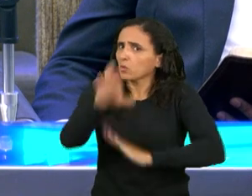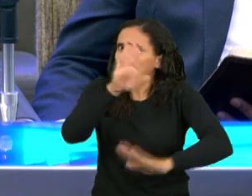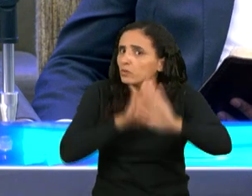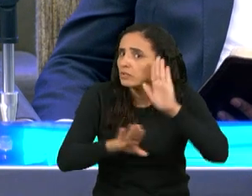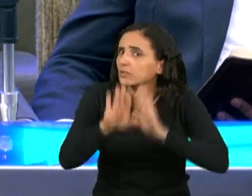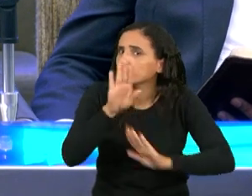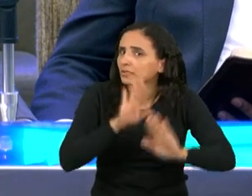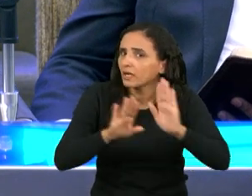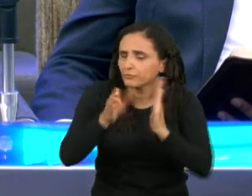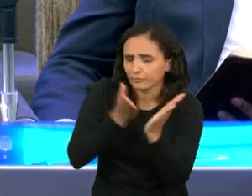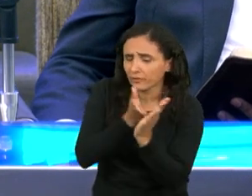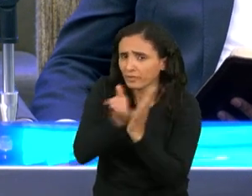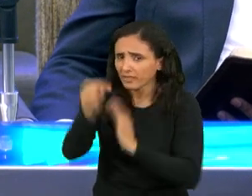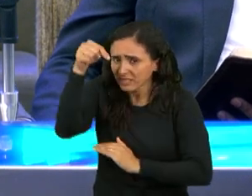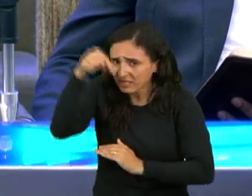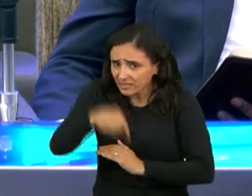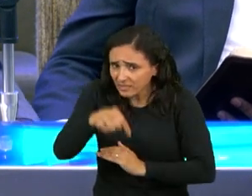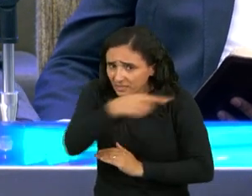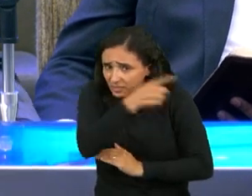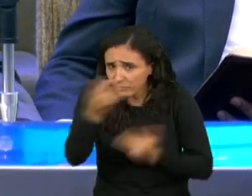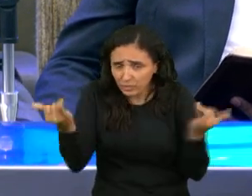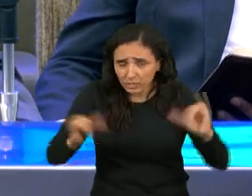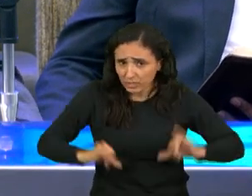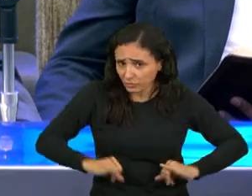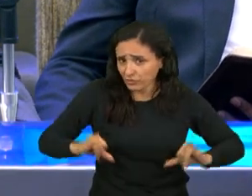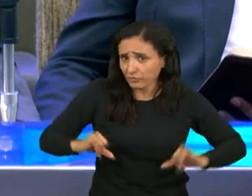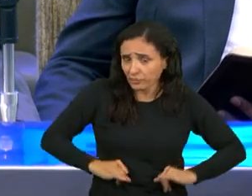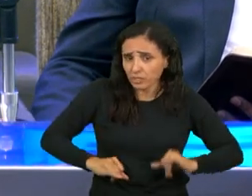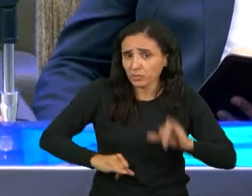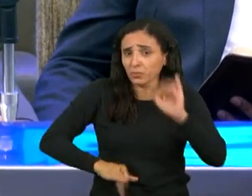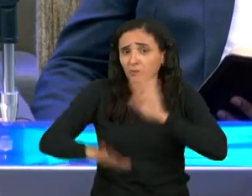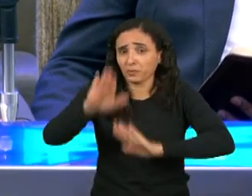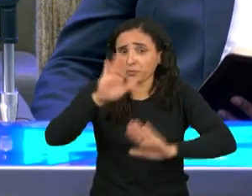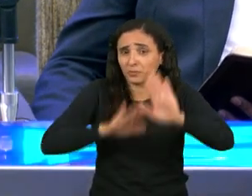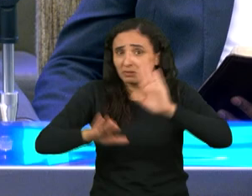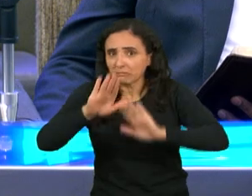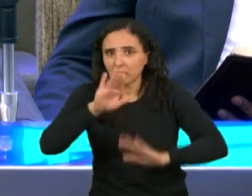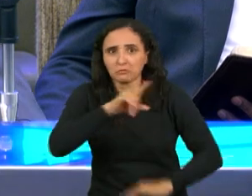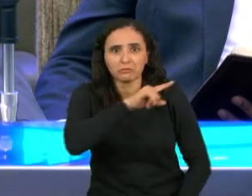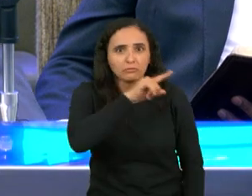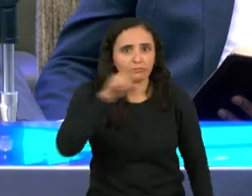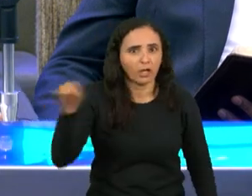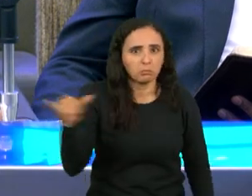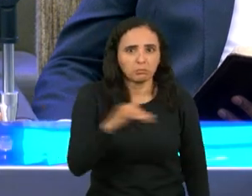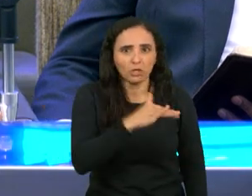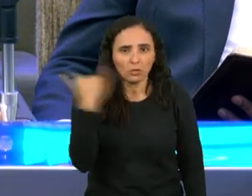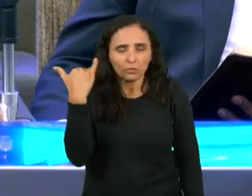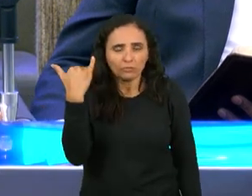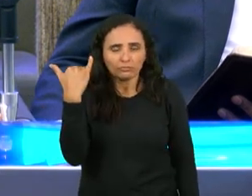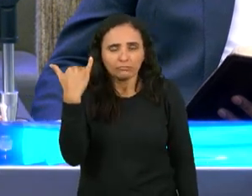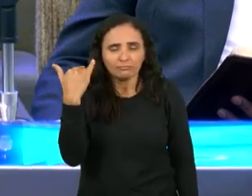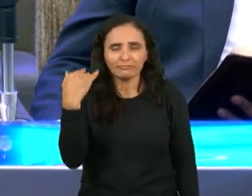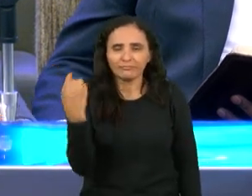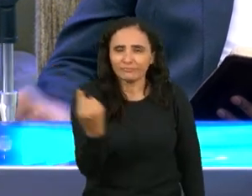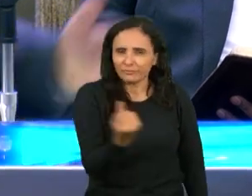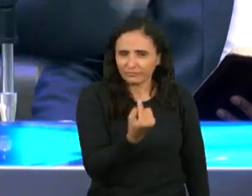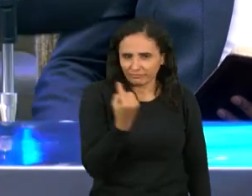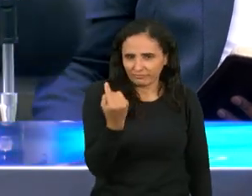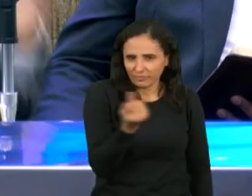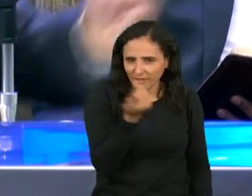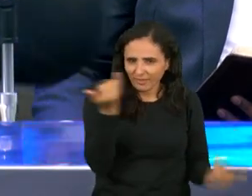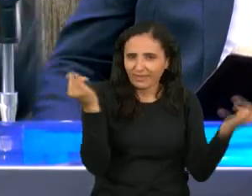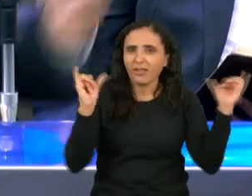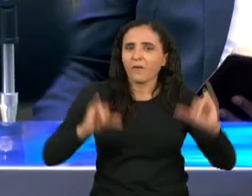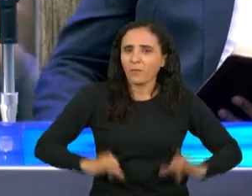coisa se aqui tu tá sofrendo lá e lá fora tu vai morrer Ah tu vai morrer sozinho aqui Jesus